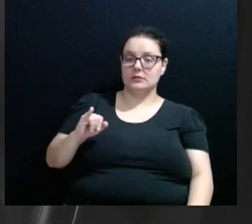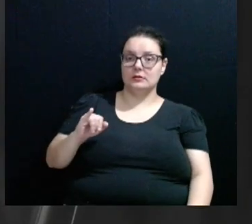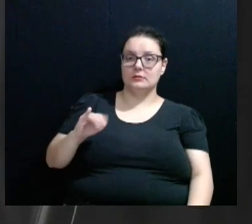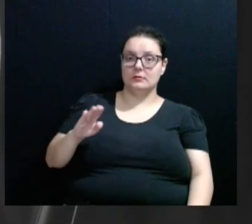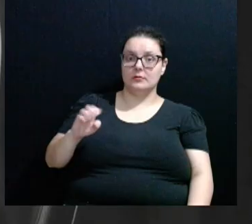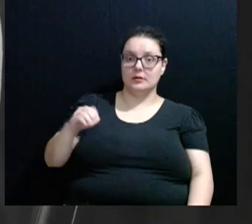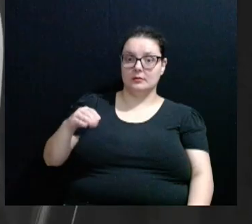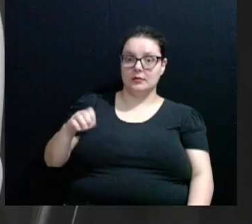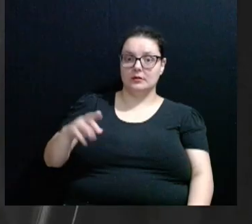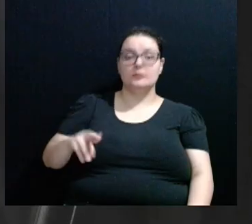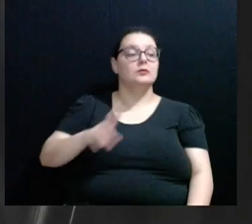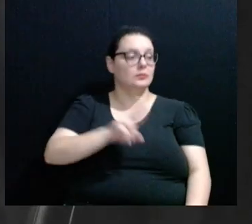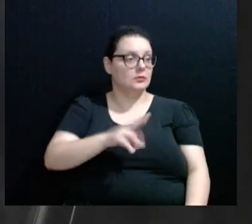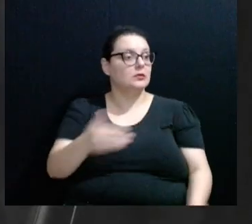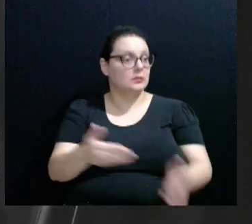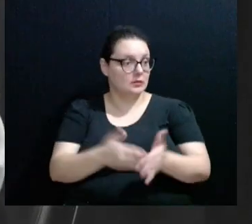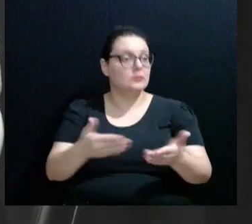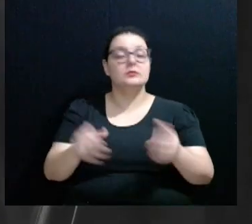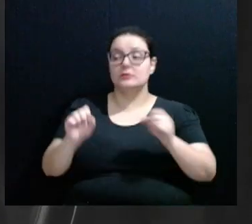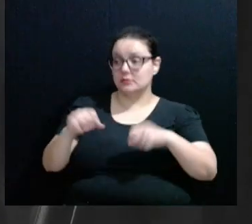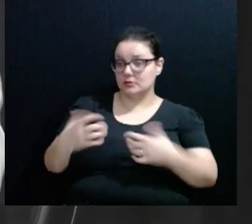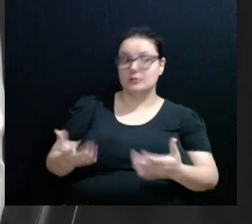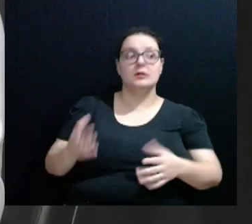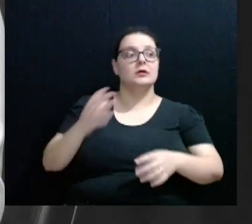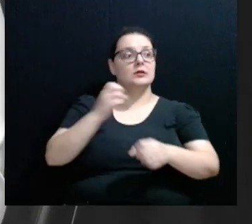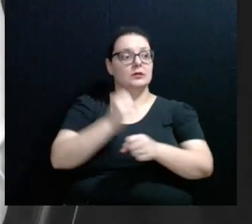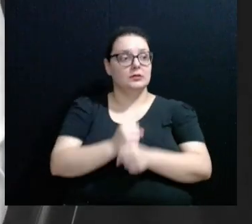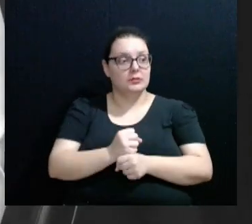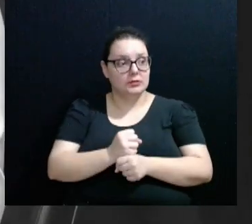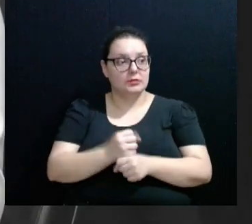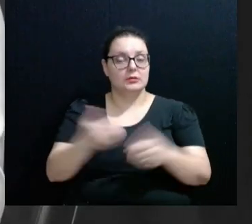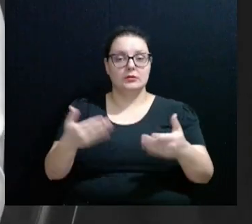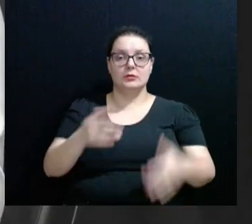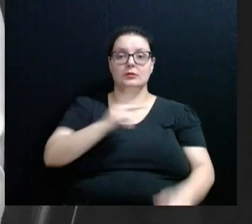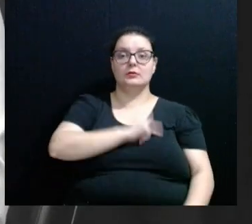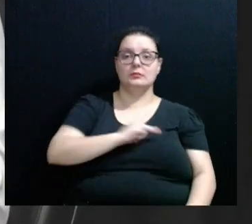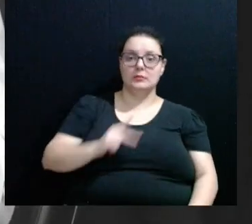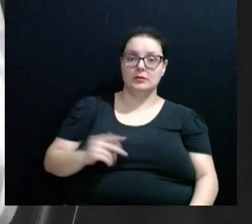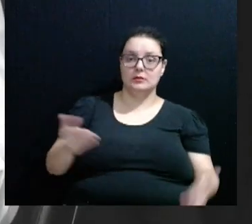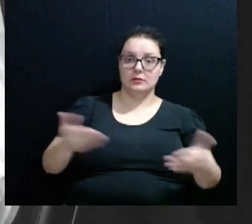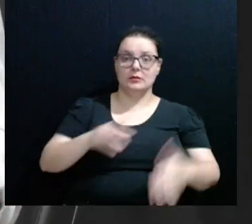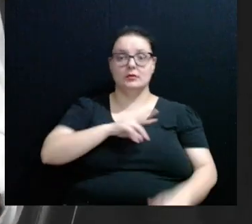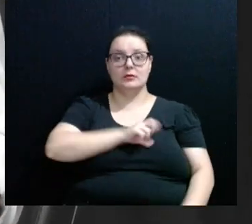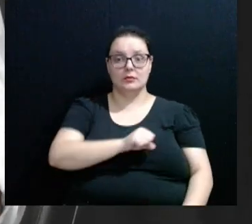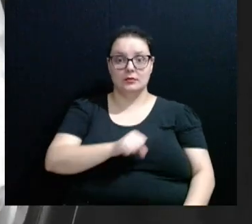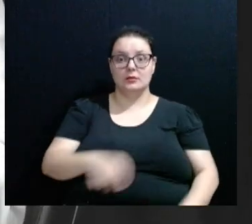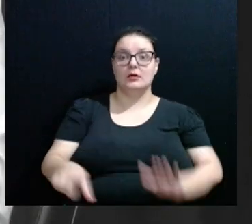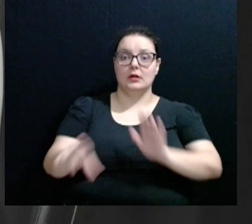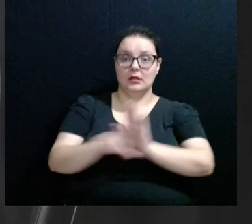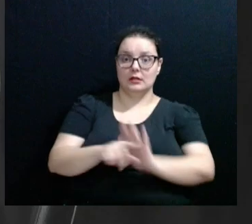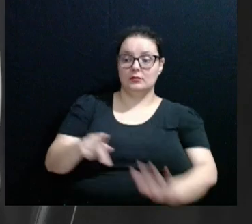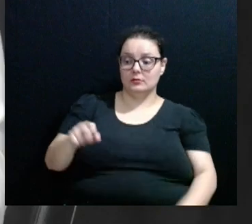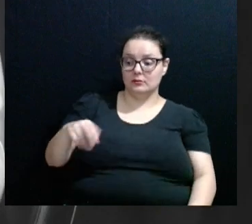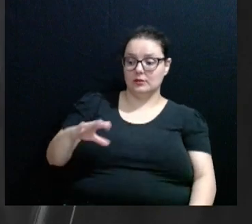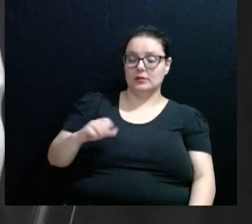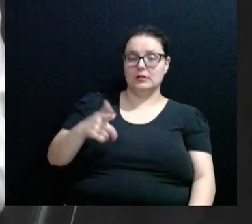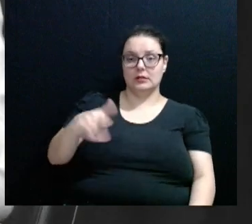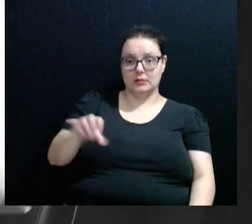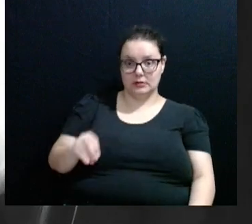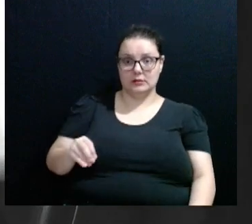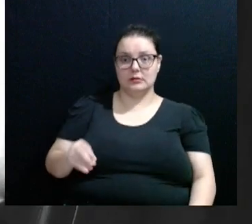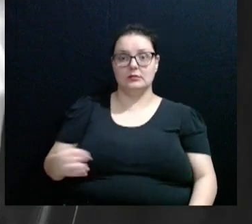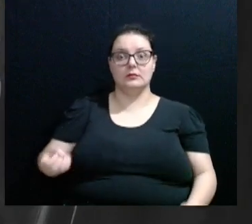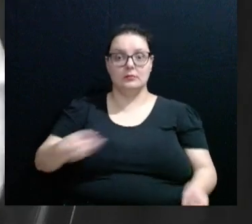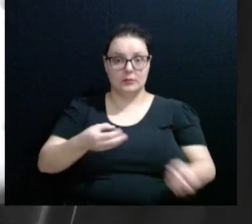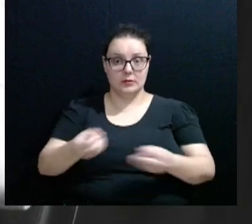hoje. Usa até hoje. Depois veio junto com o atual presidente Rossini, a gente fez a lei do pancadão também, que foi uma novidade,